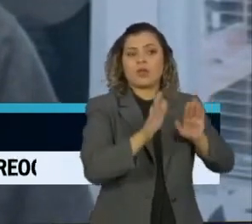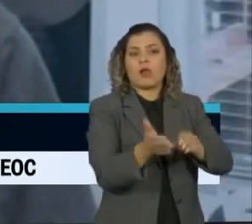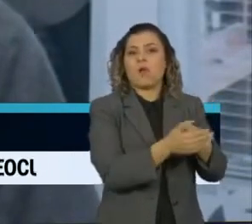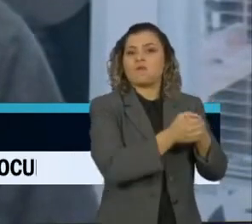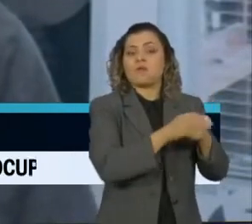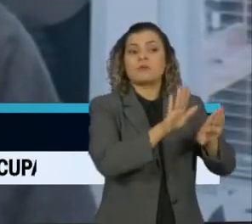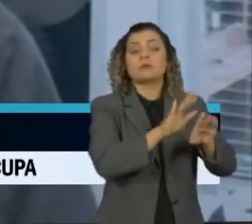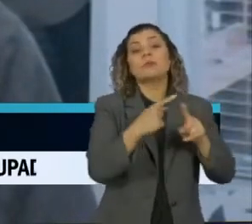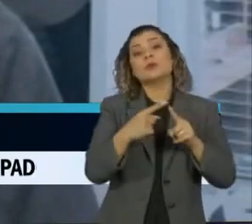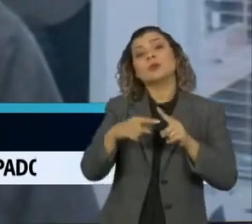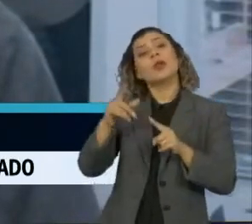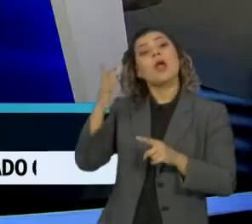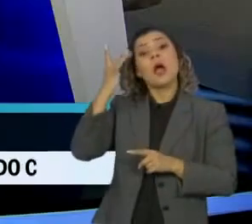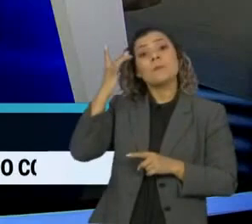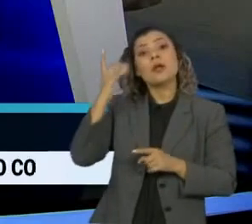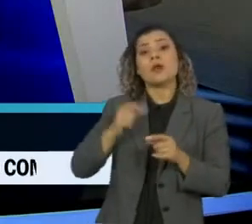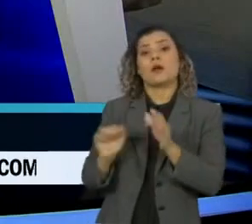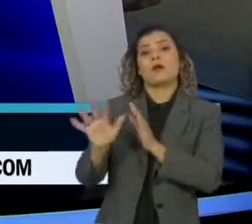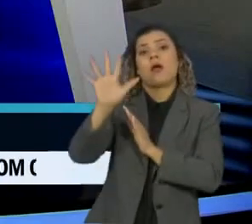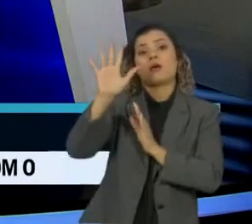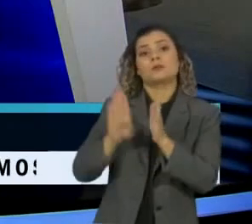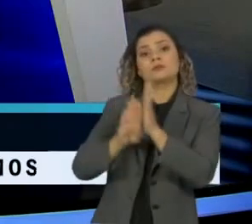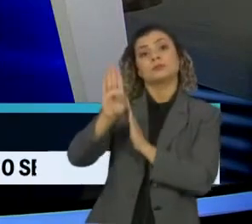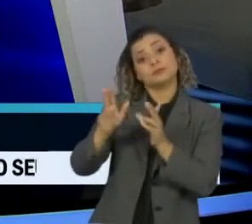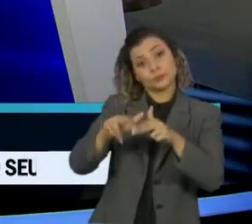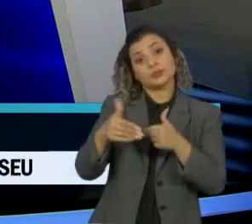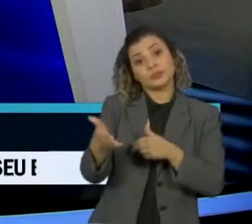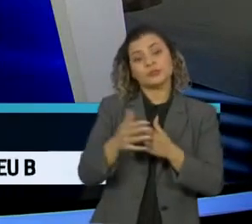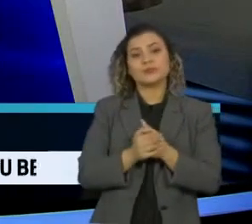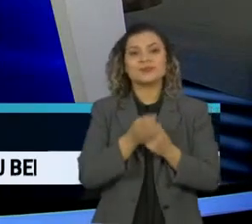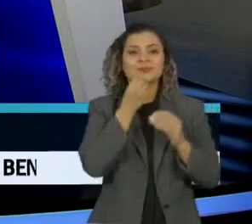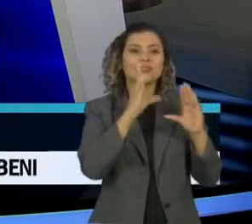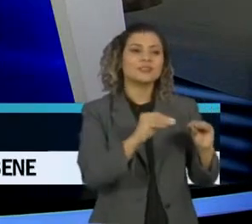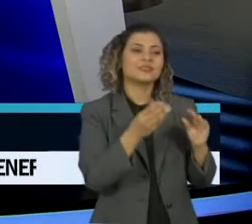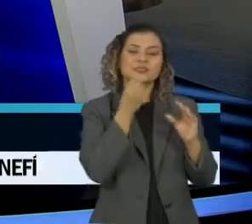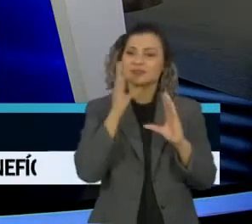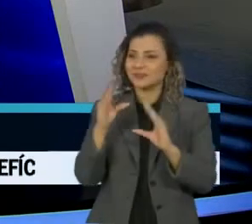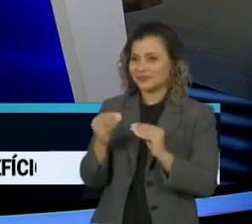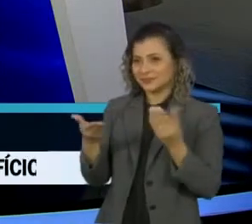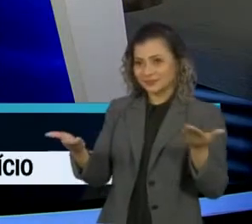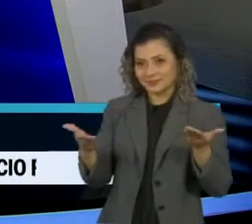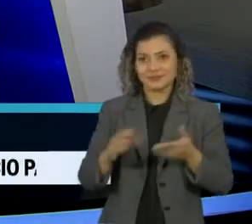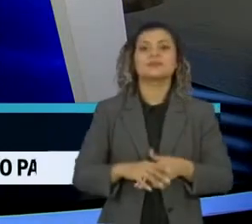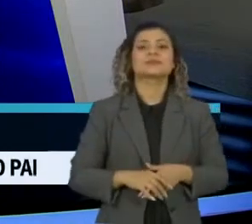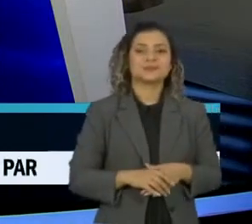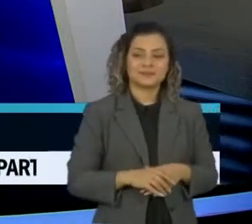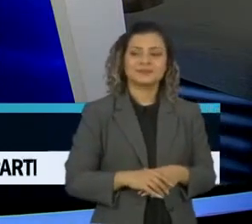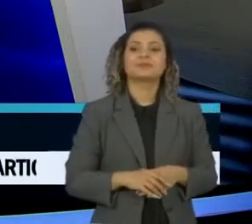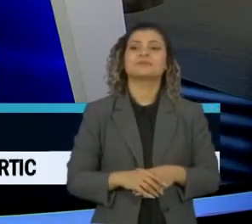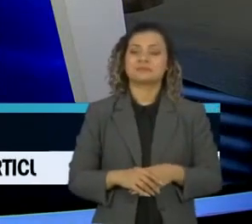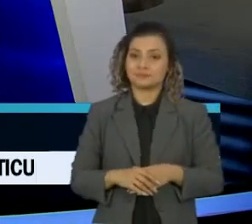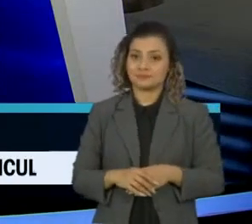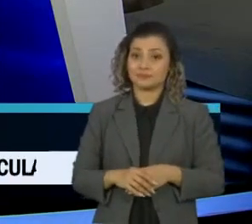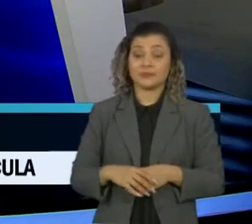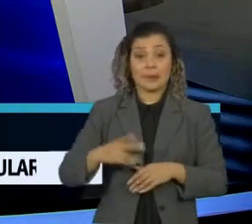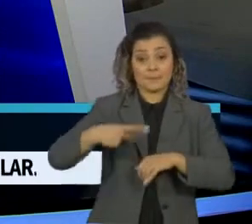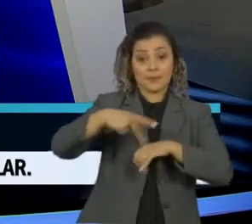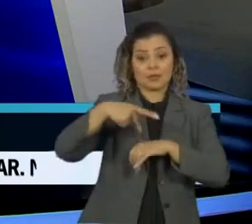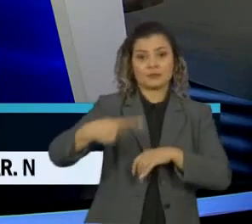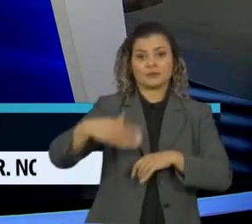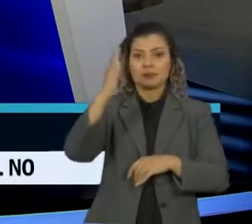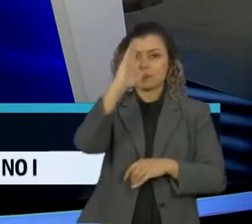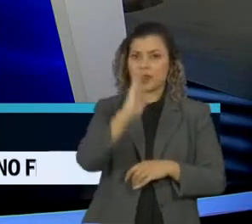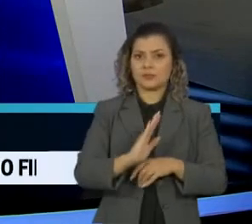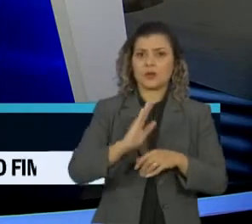dia seguinte com preço maior. Boa noite, senhores. João. Boa noite. Boa noite. Doutor Carlos. Doutor Carlos, o país está mais